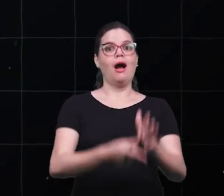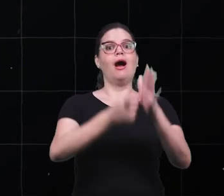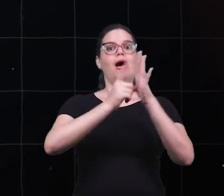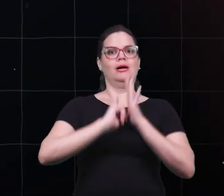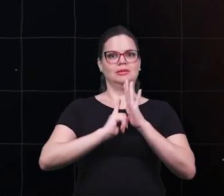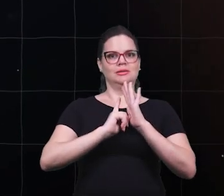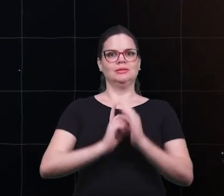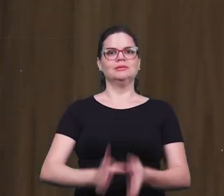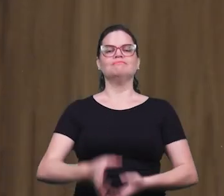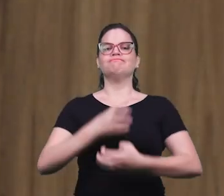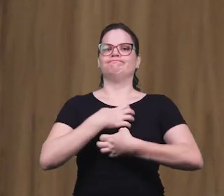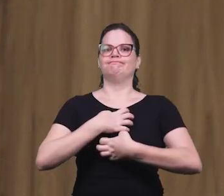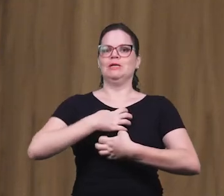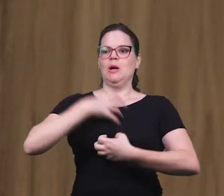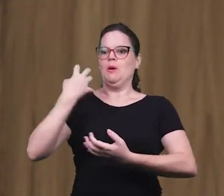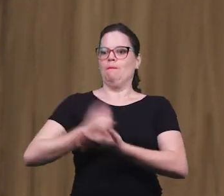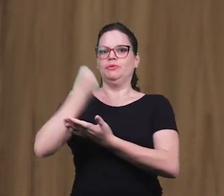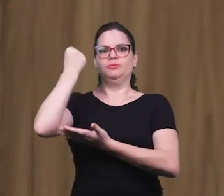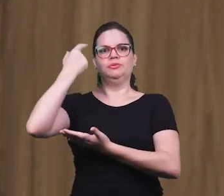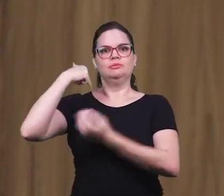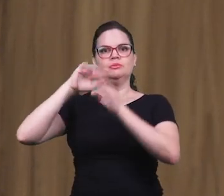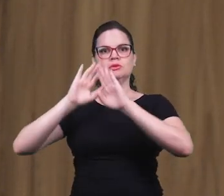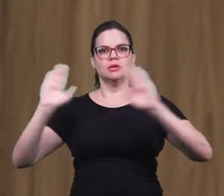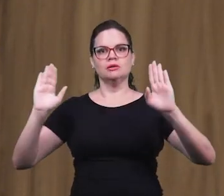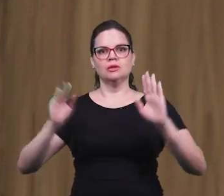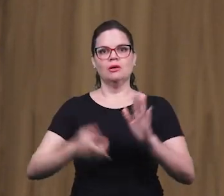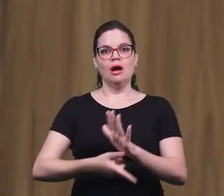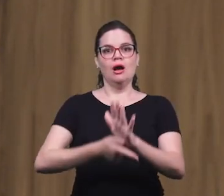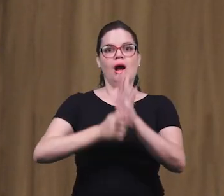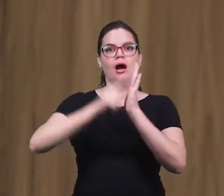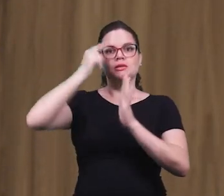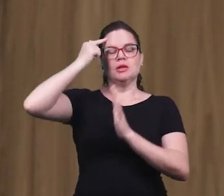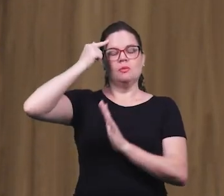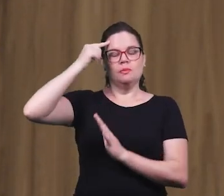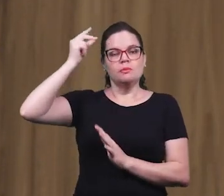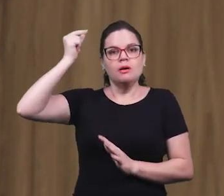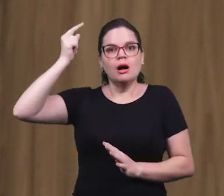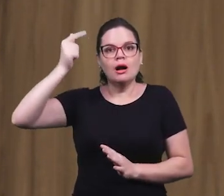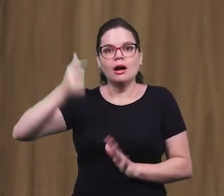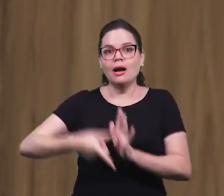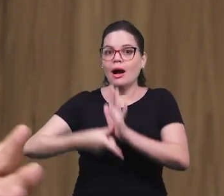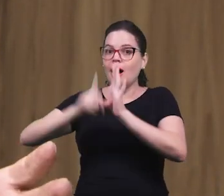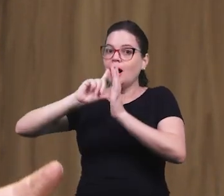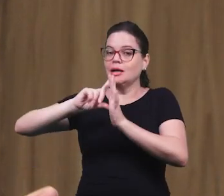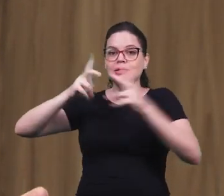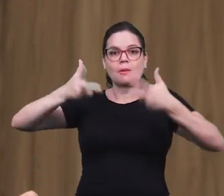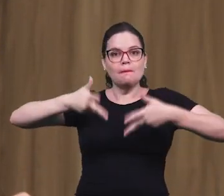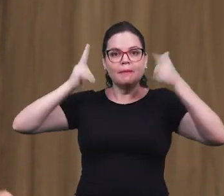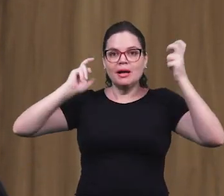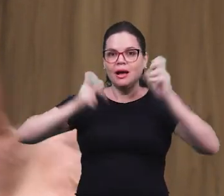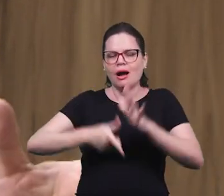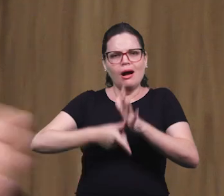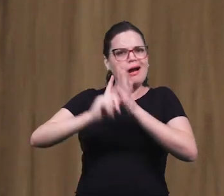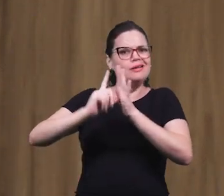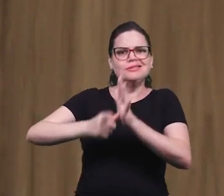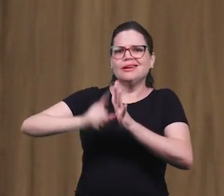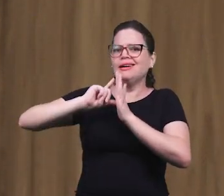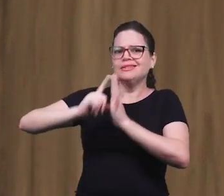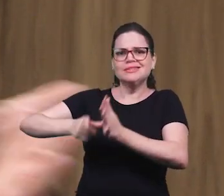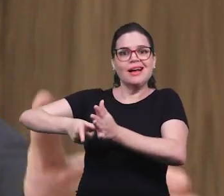que antes do nosso cérebro contabilizar, antes de você perceber, uma palavra fala assim, estão